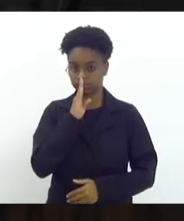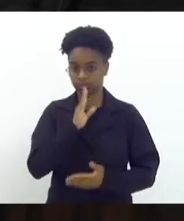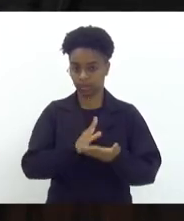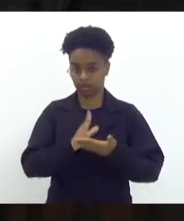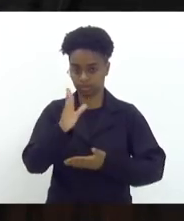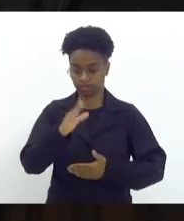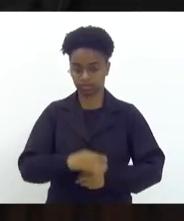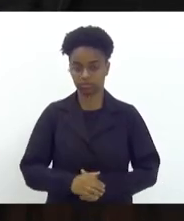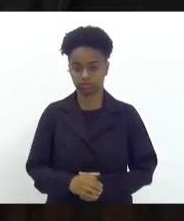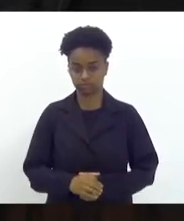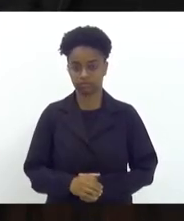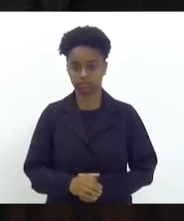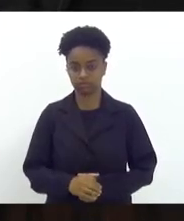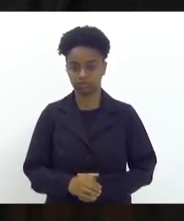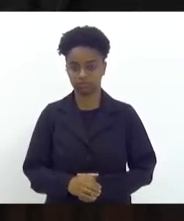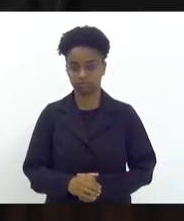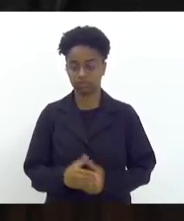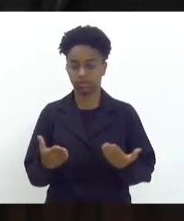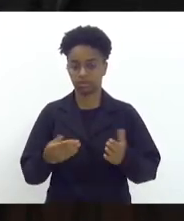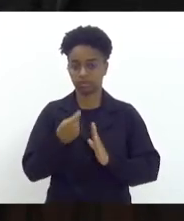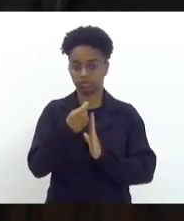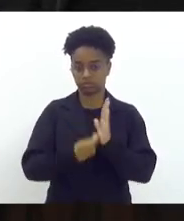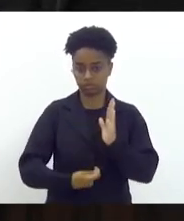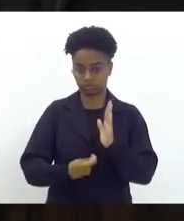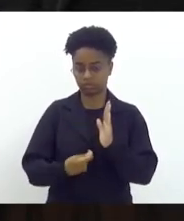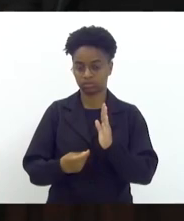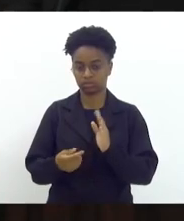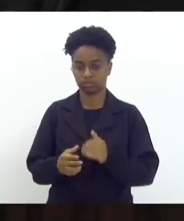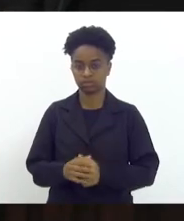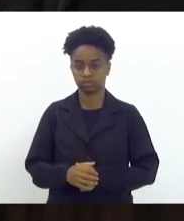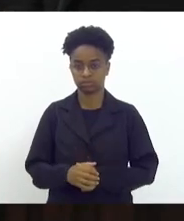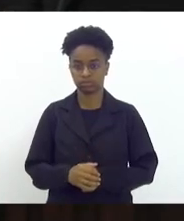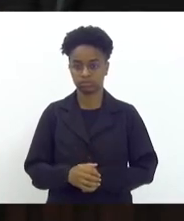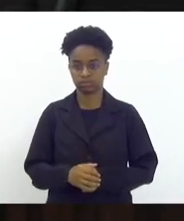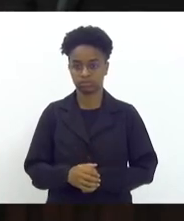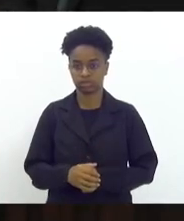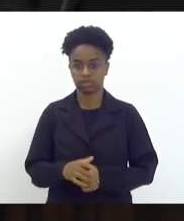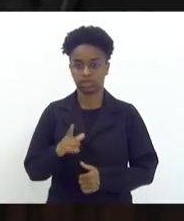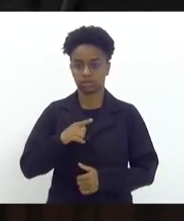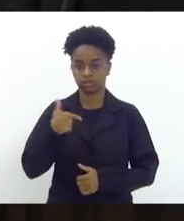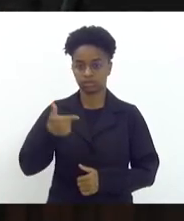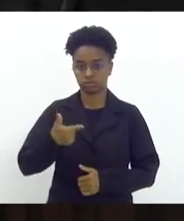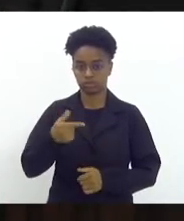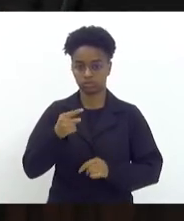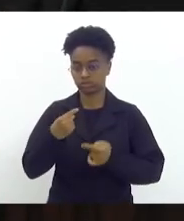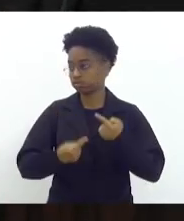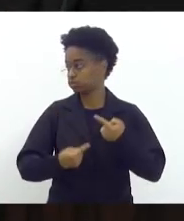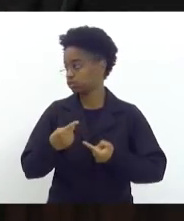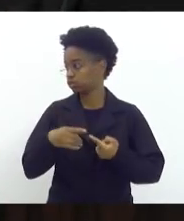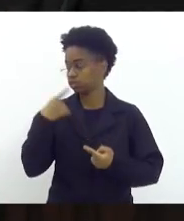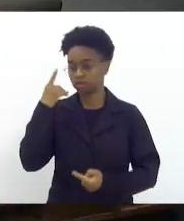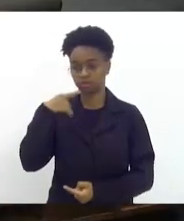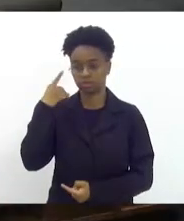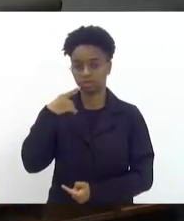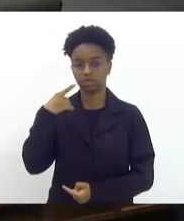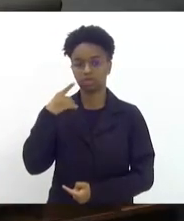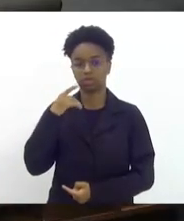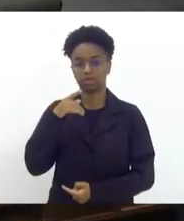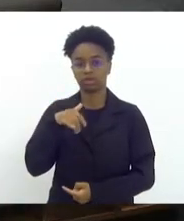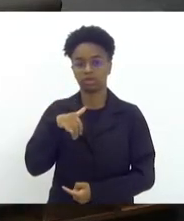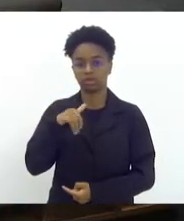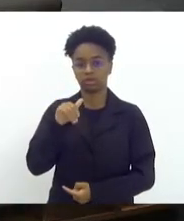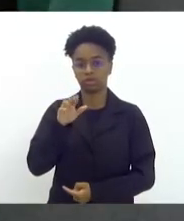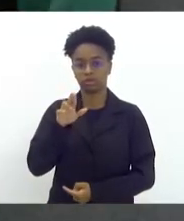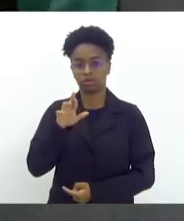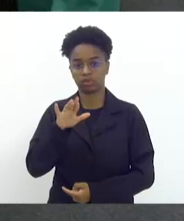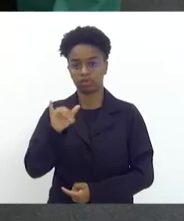aprovado com a redação do vencido a segunda discussão Deputado Yuri por favor senhor presidente queria